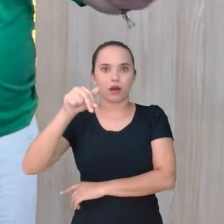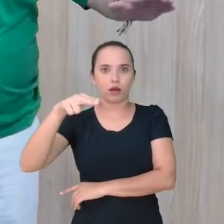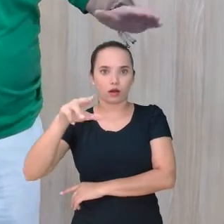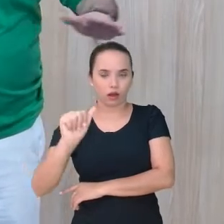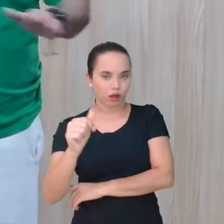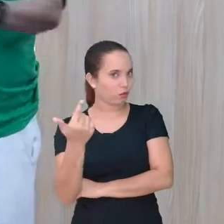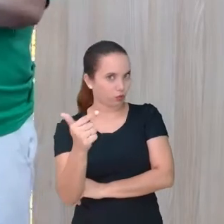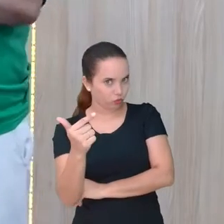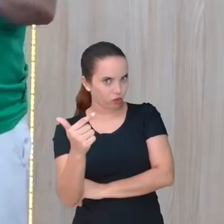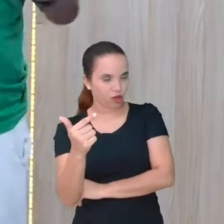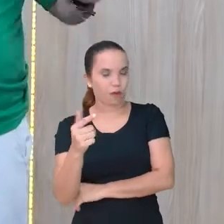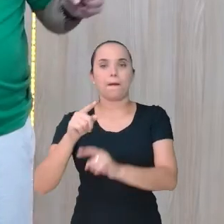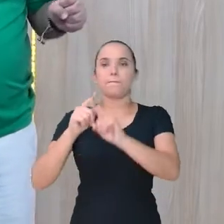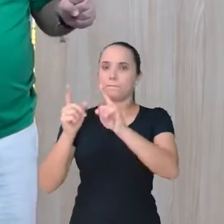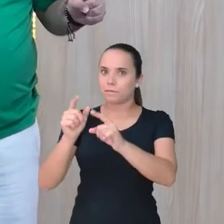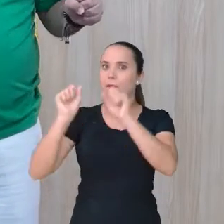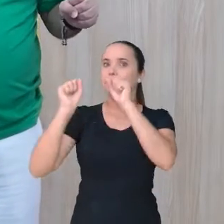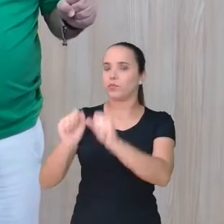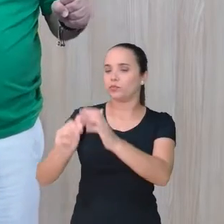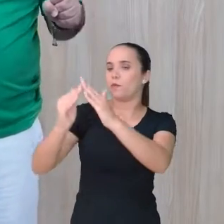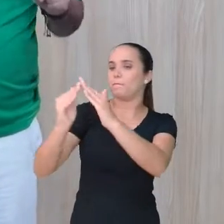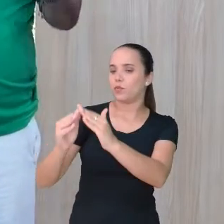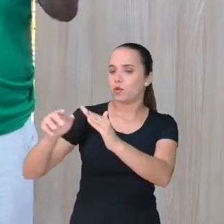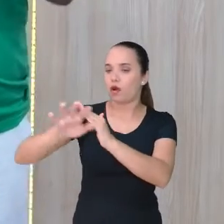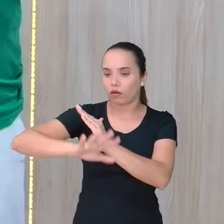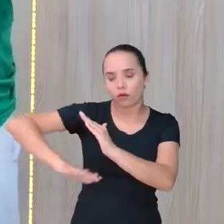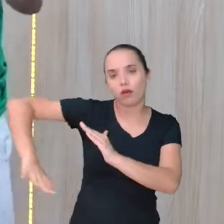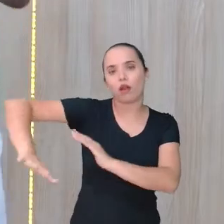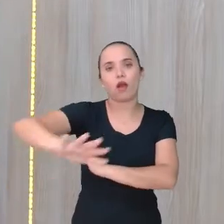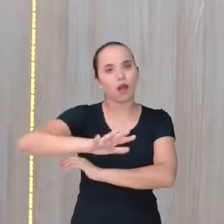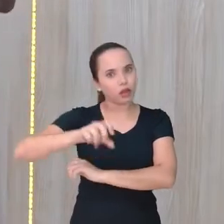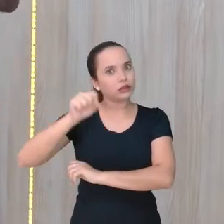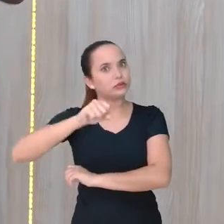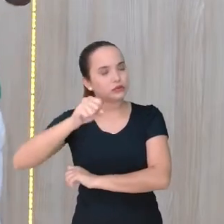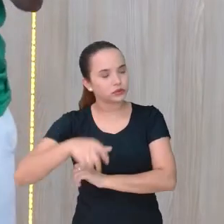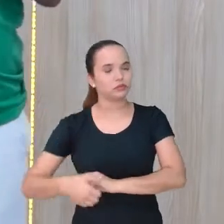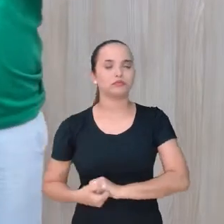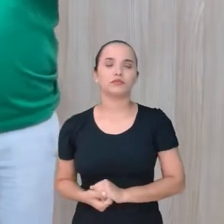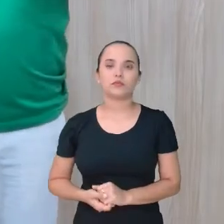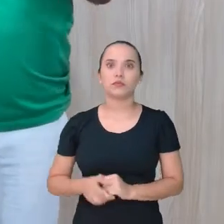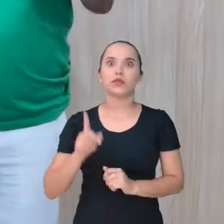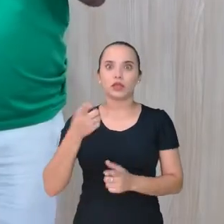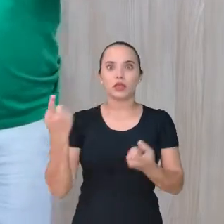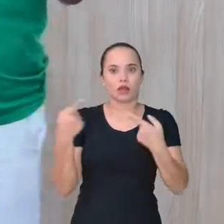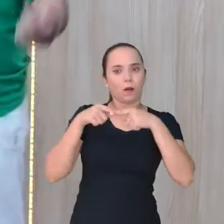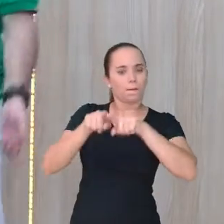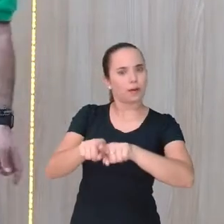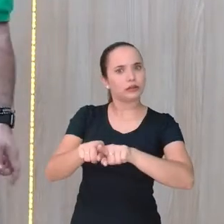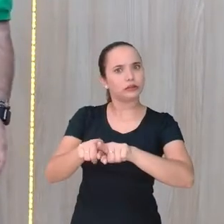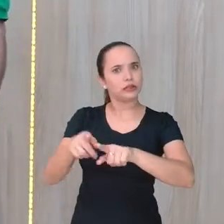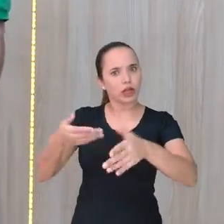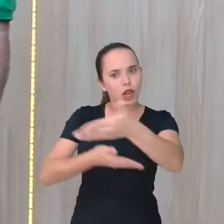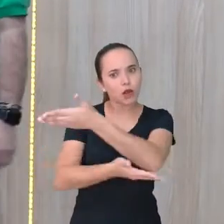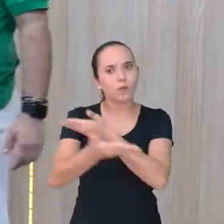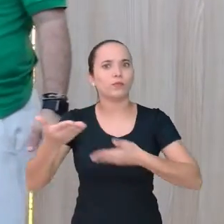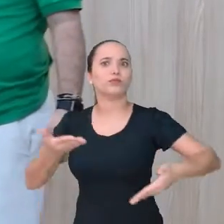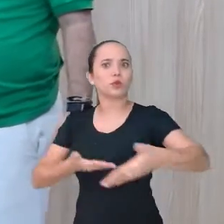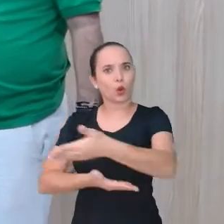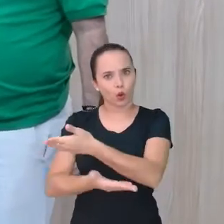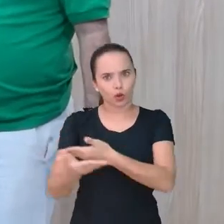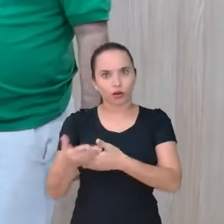a posse temporária ali daquele território, né? Nesse processo, né, de parceria aí, firmada por meio de